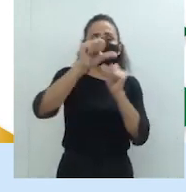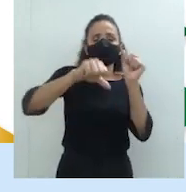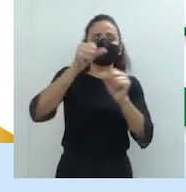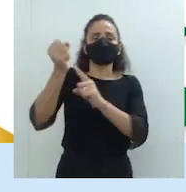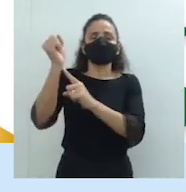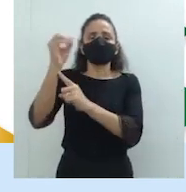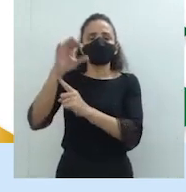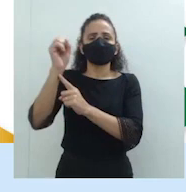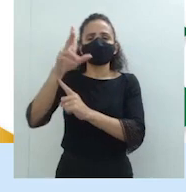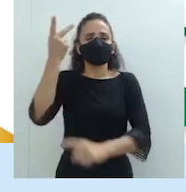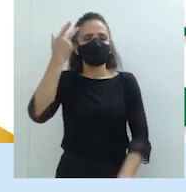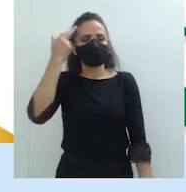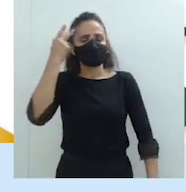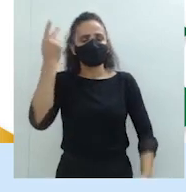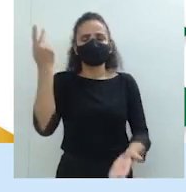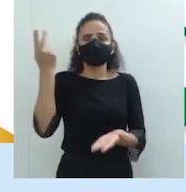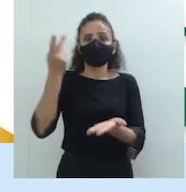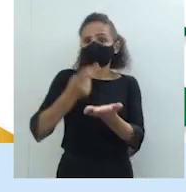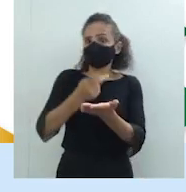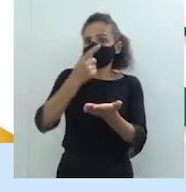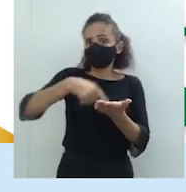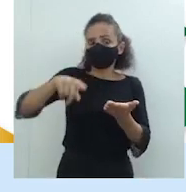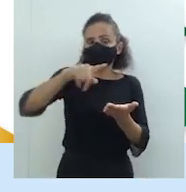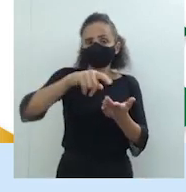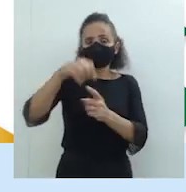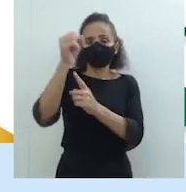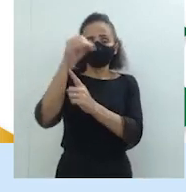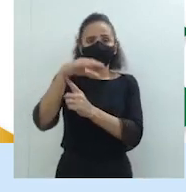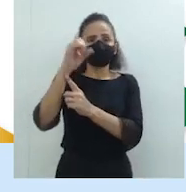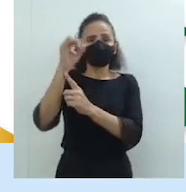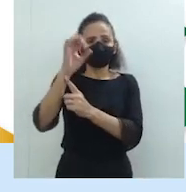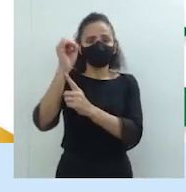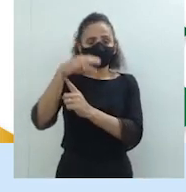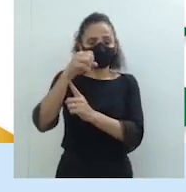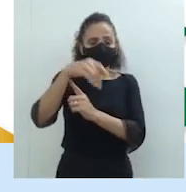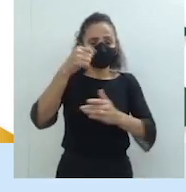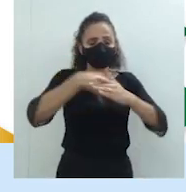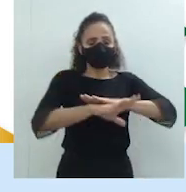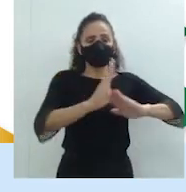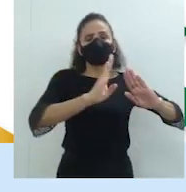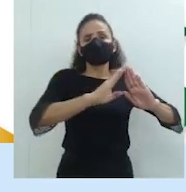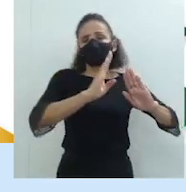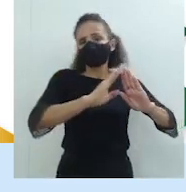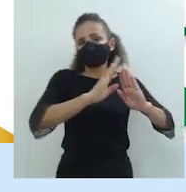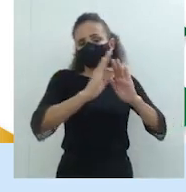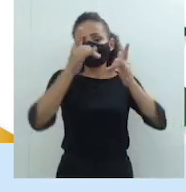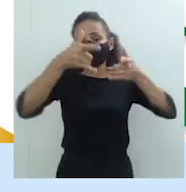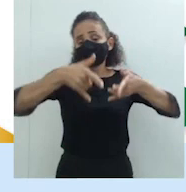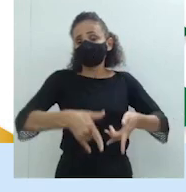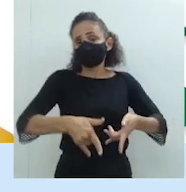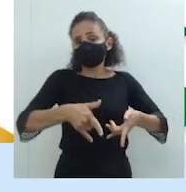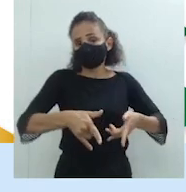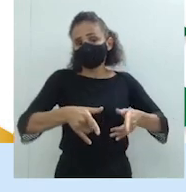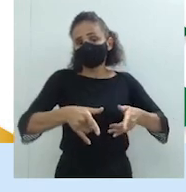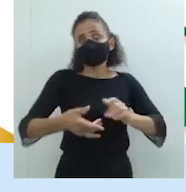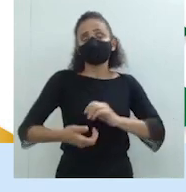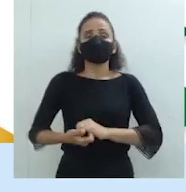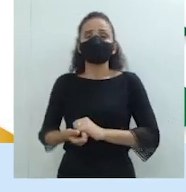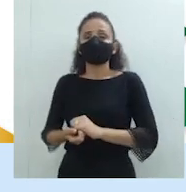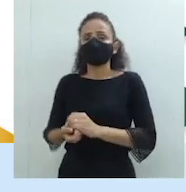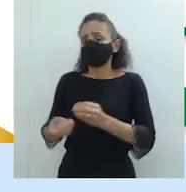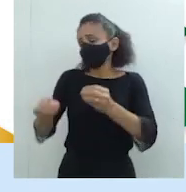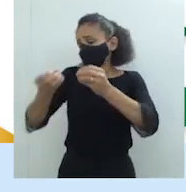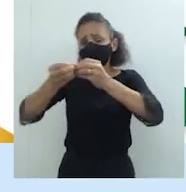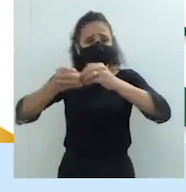ela vai pegar de novo, né? Ela vai reacender, né? Você vai ter a lâmpada nova dentro do seu quarto, não prejudicando